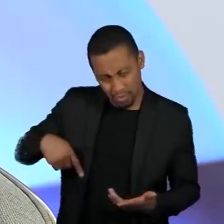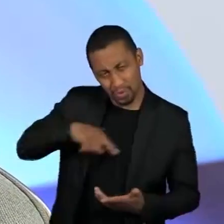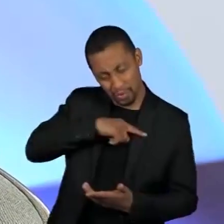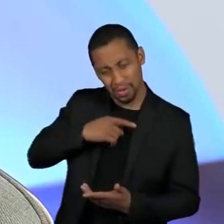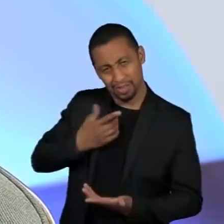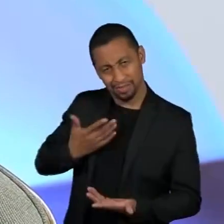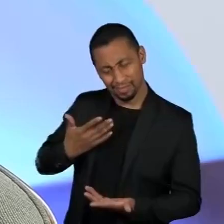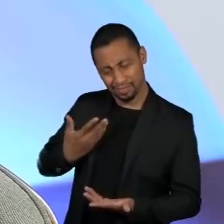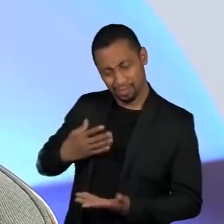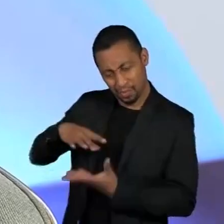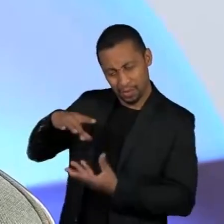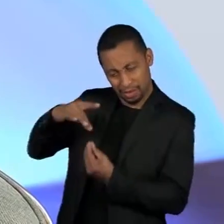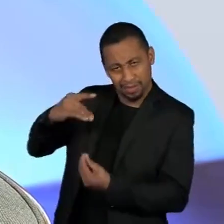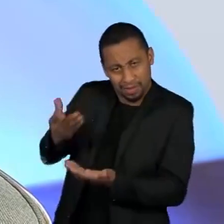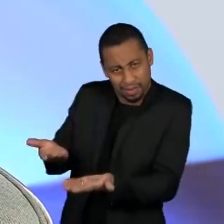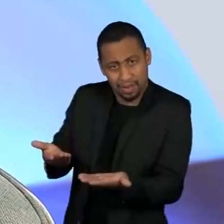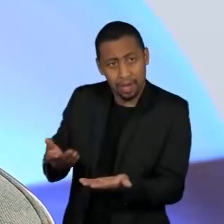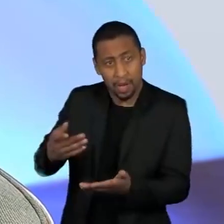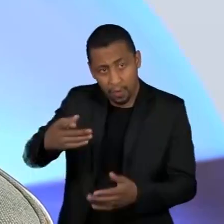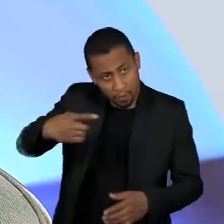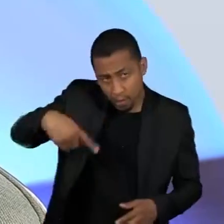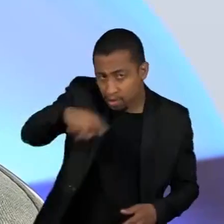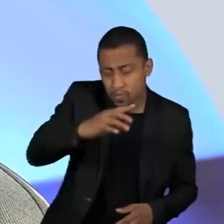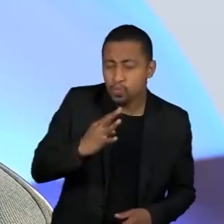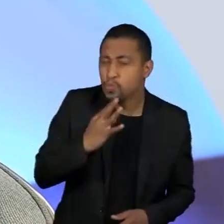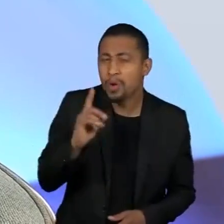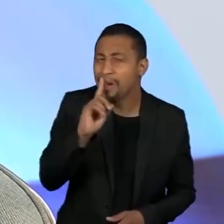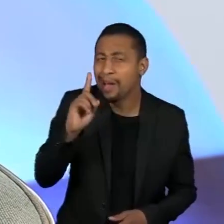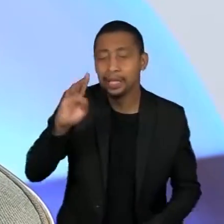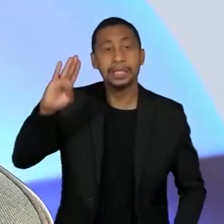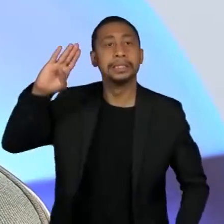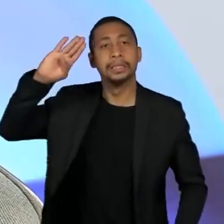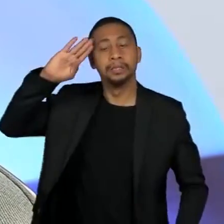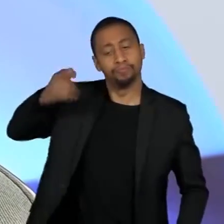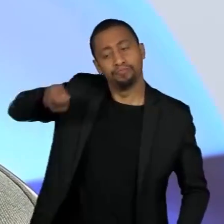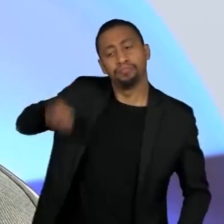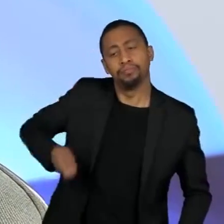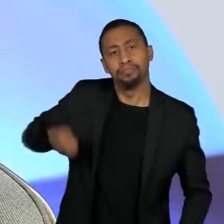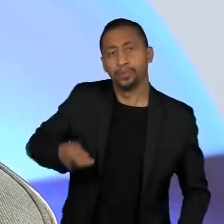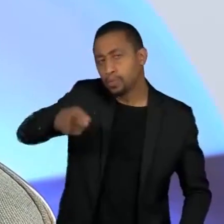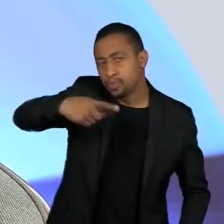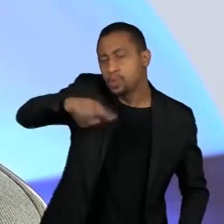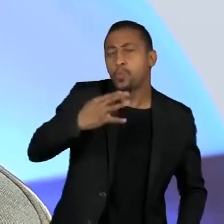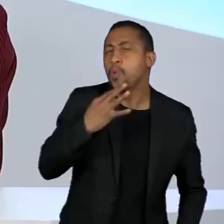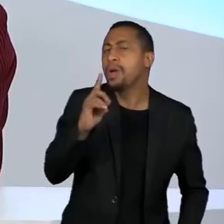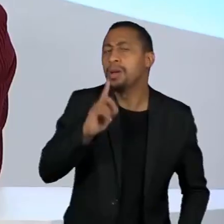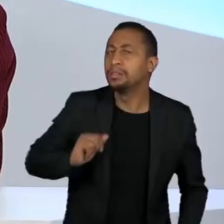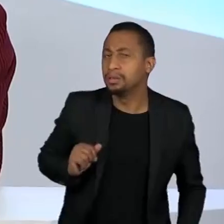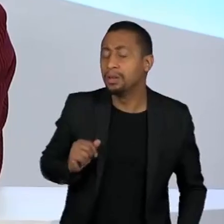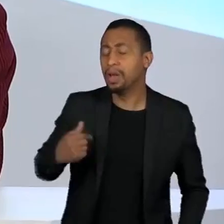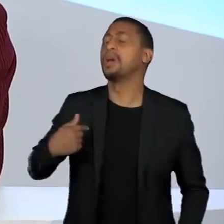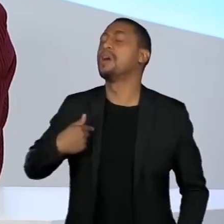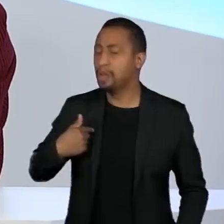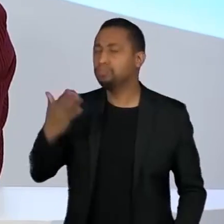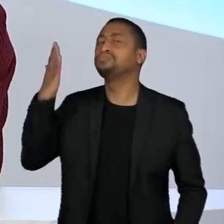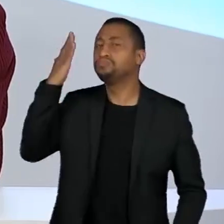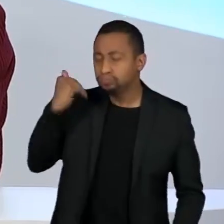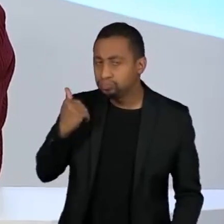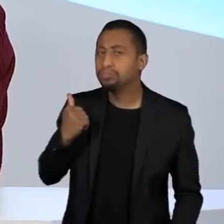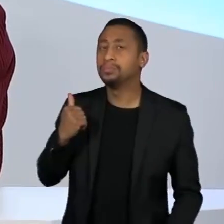eu vivi eu fui chamado lá naquele Opala azul falei me buscar em casa várias vezes